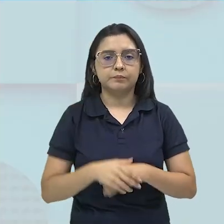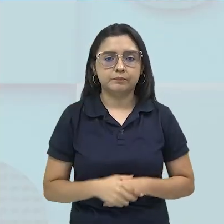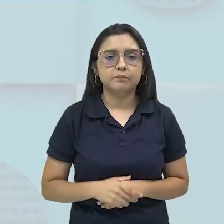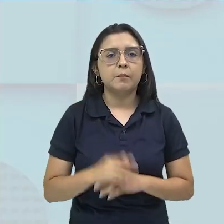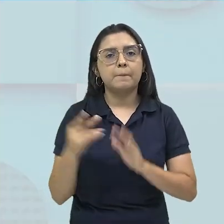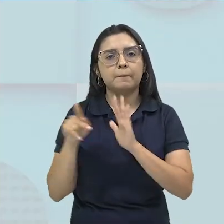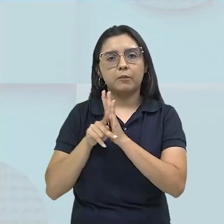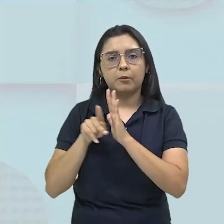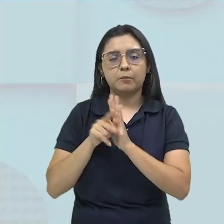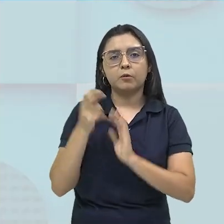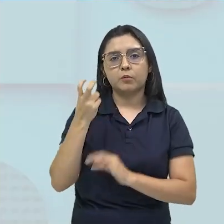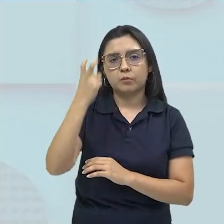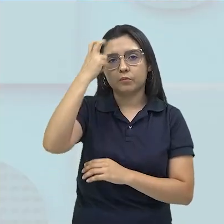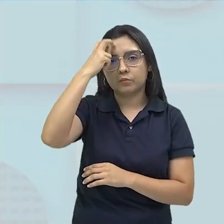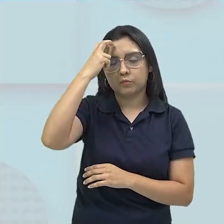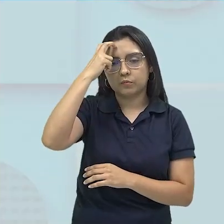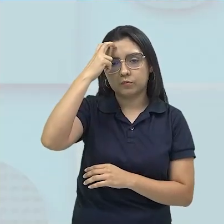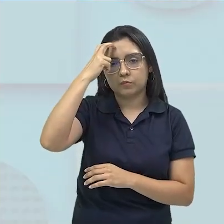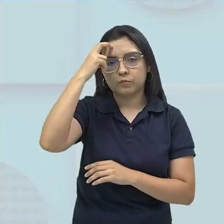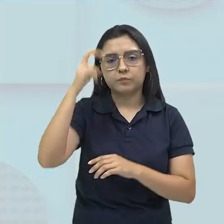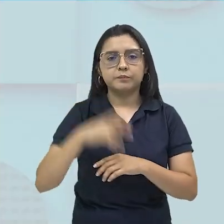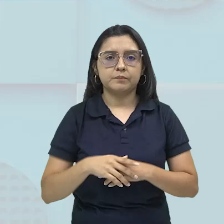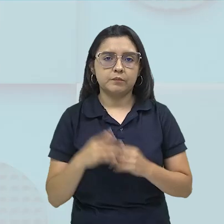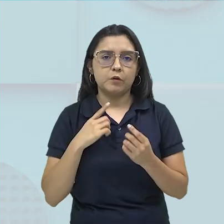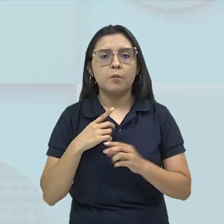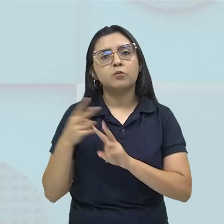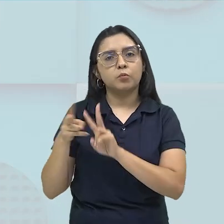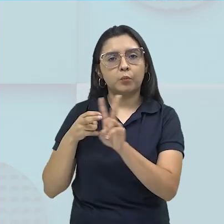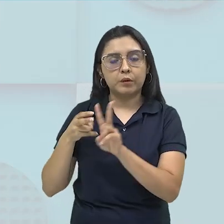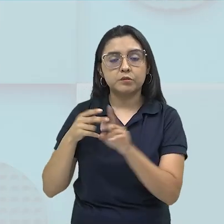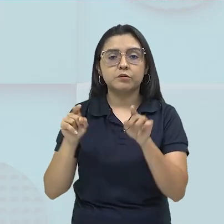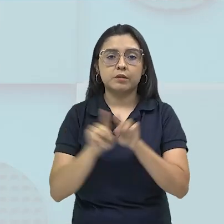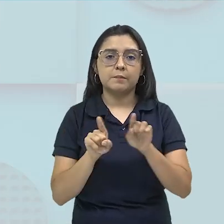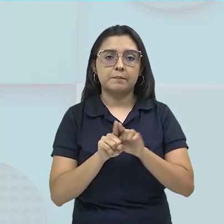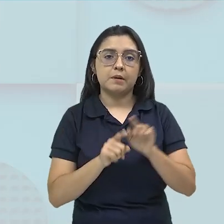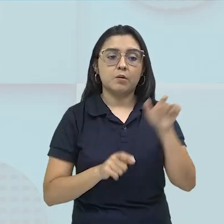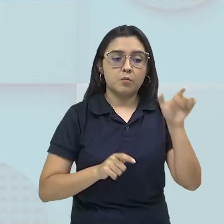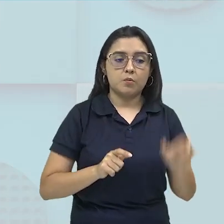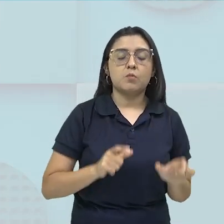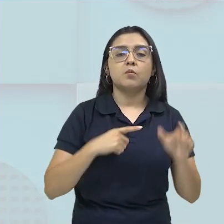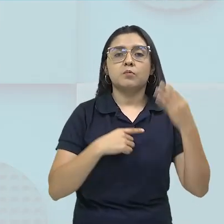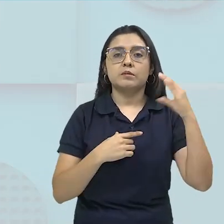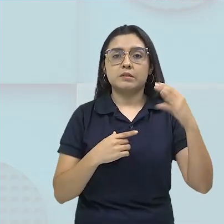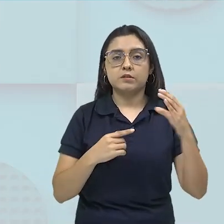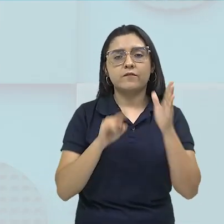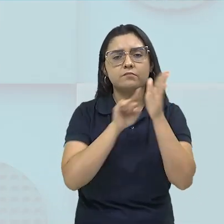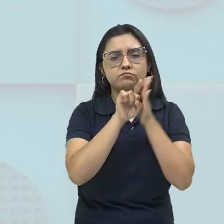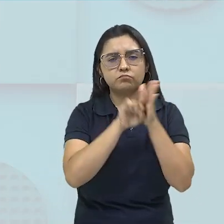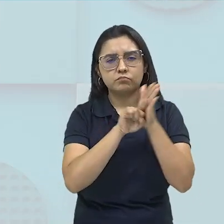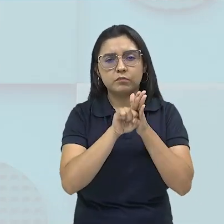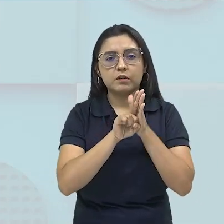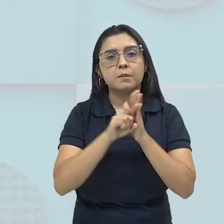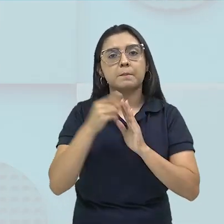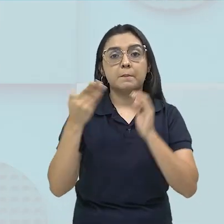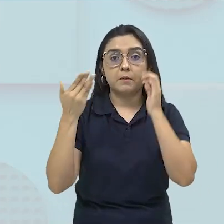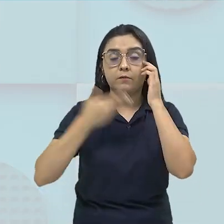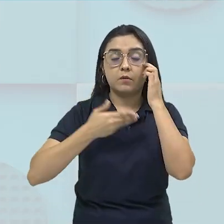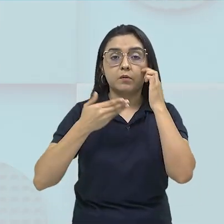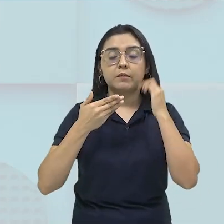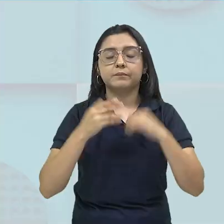né, da cultura, do intrínseco, como diz aí do pajé, com o cientista que ele vai investigar e